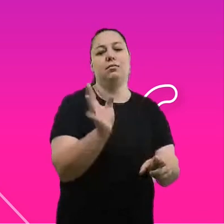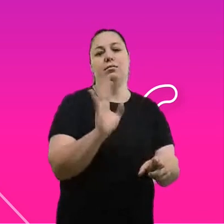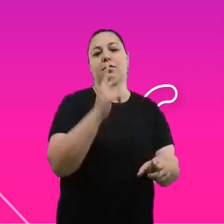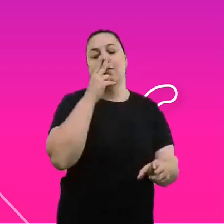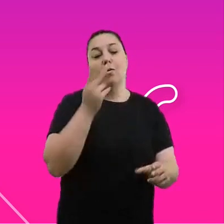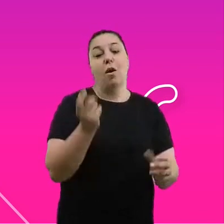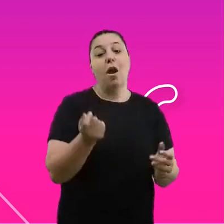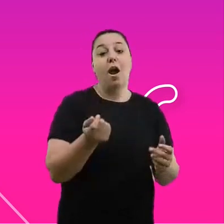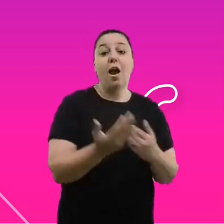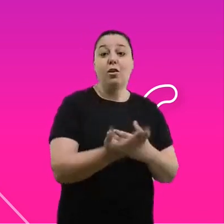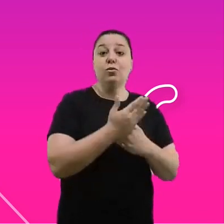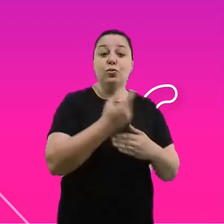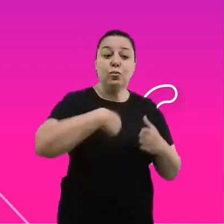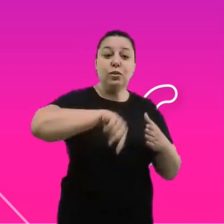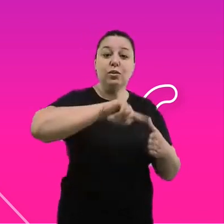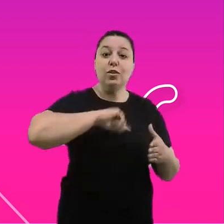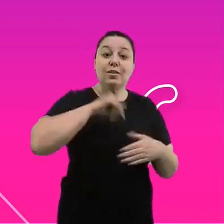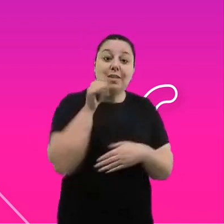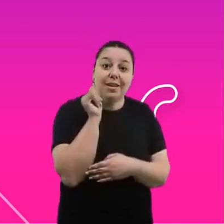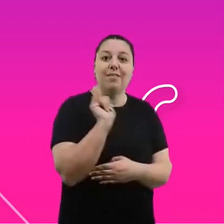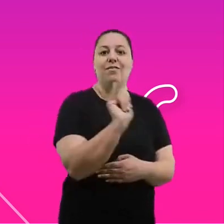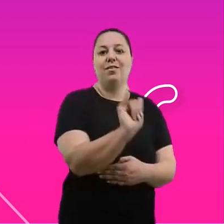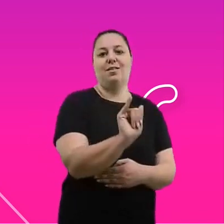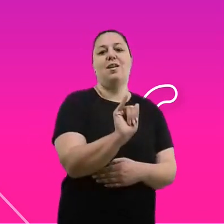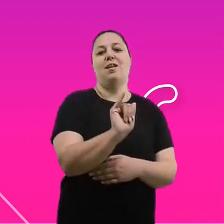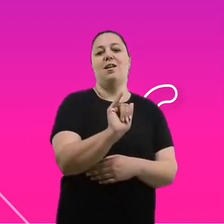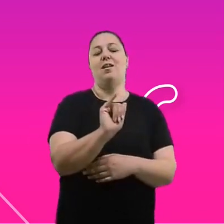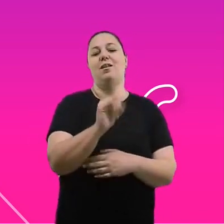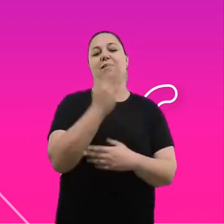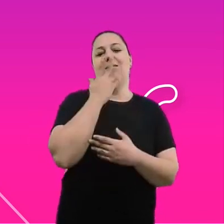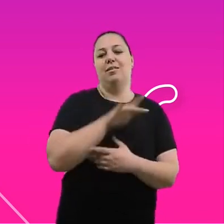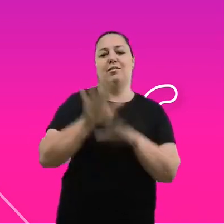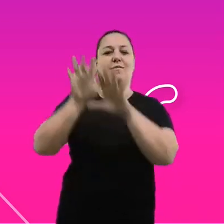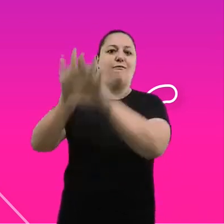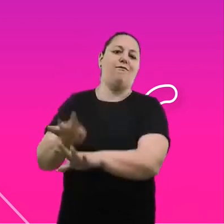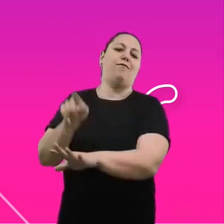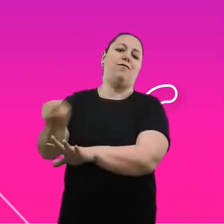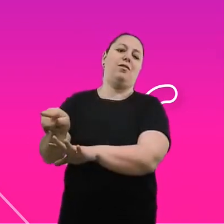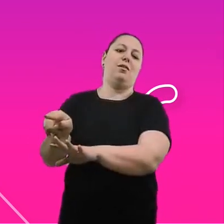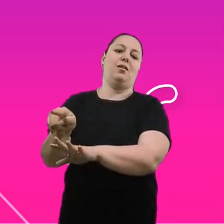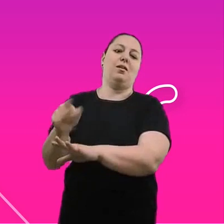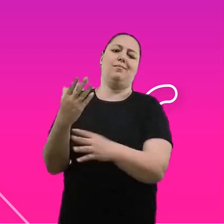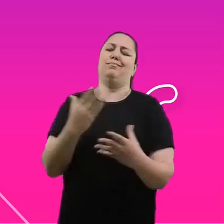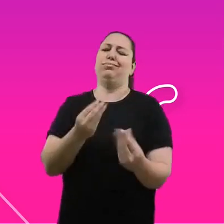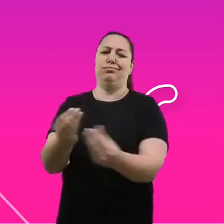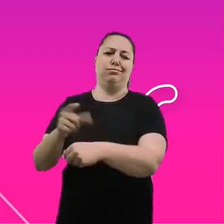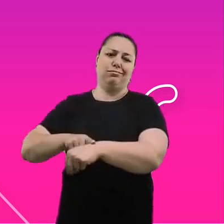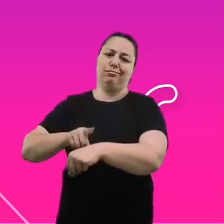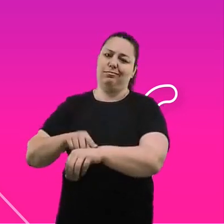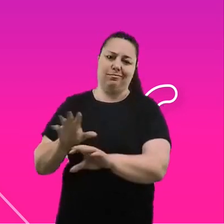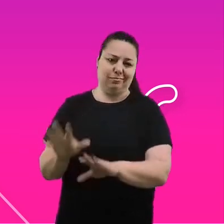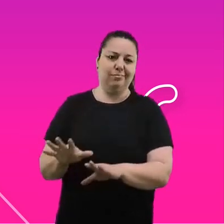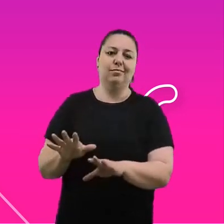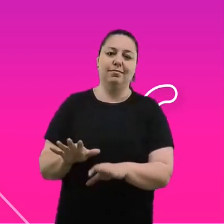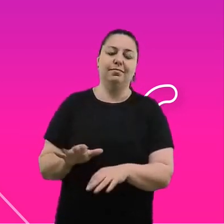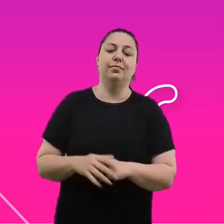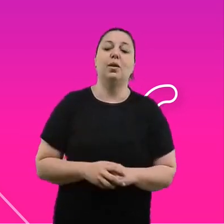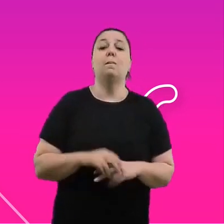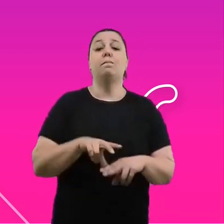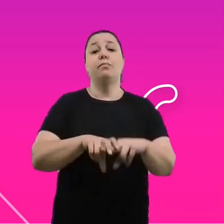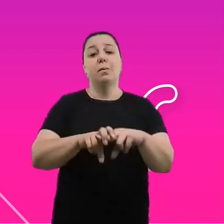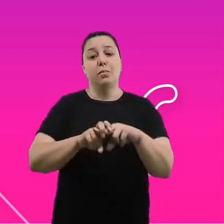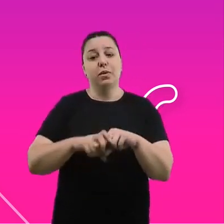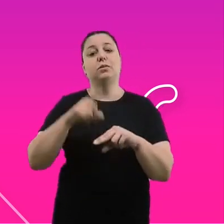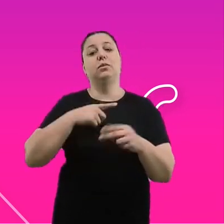A gente quer impedir com que a criança fique tempo demais no abrigo. Por isso, é feito um controle progressivo e de cada etapa